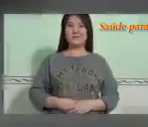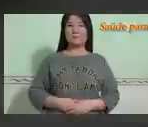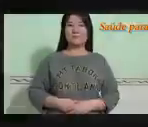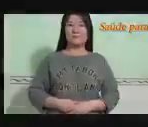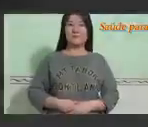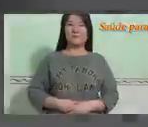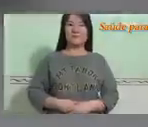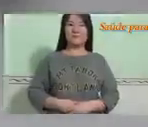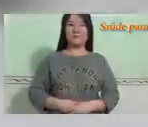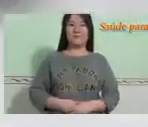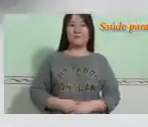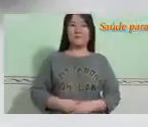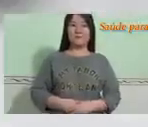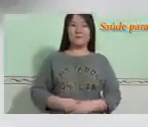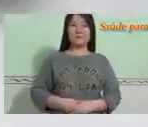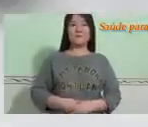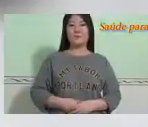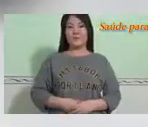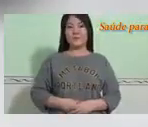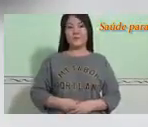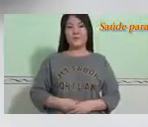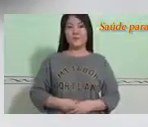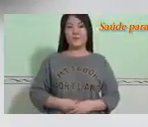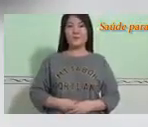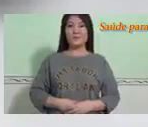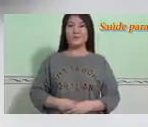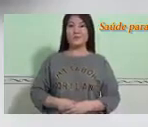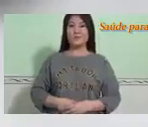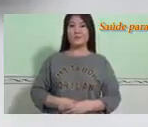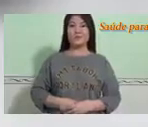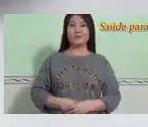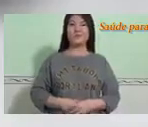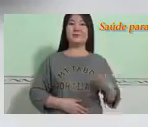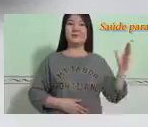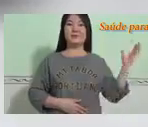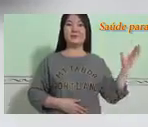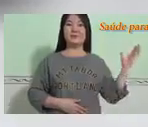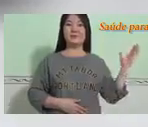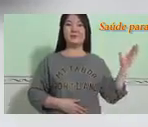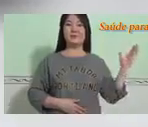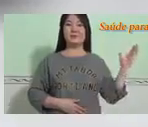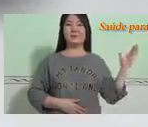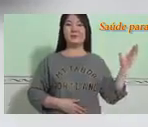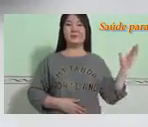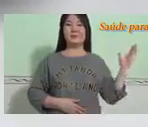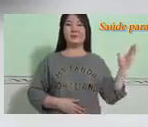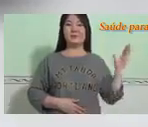as complicações, principalmente as respiratórias, como pneumonia ou bronquite, por